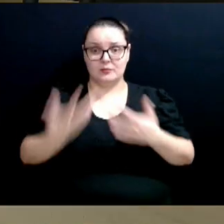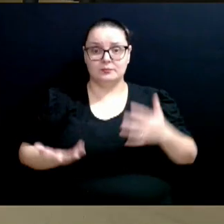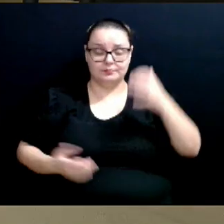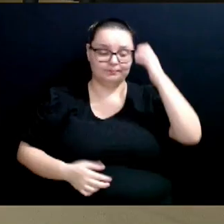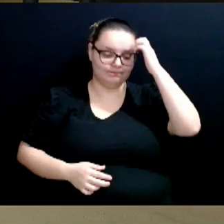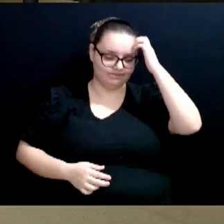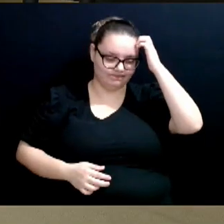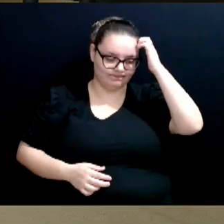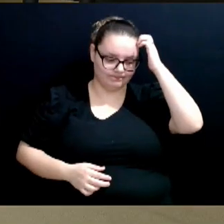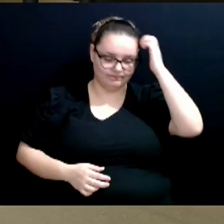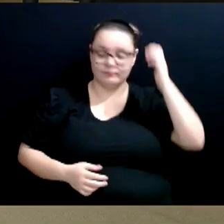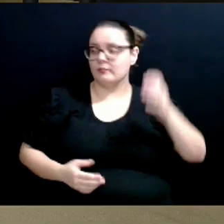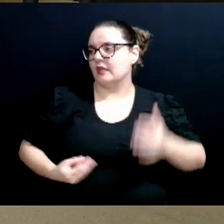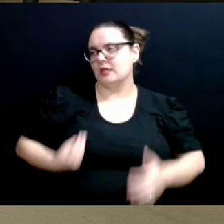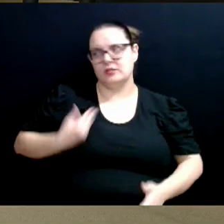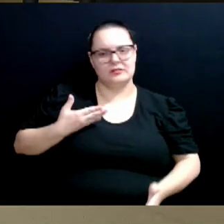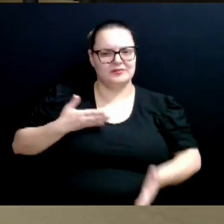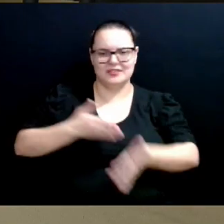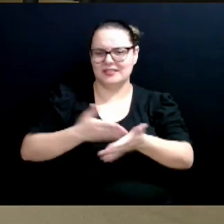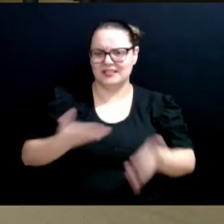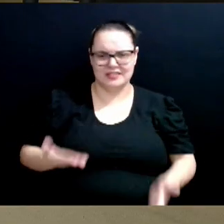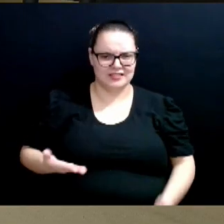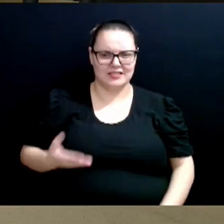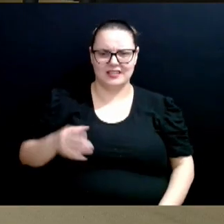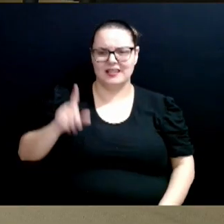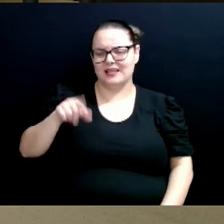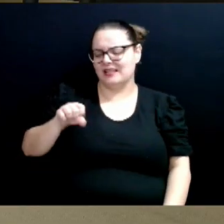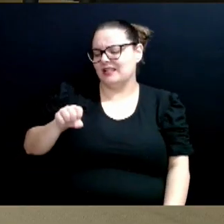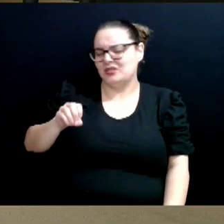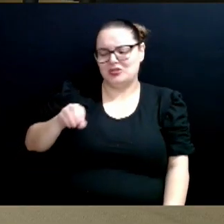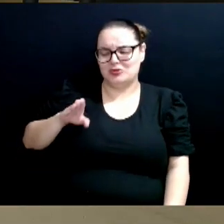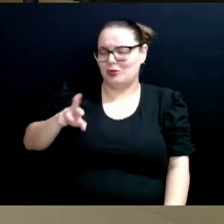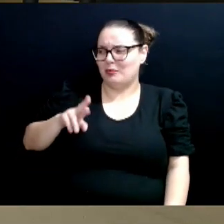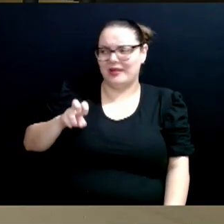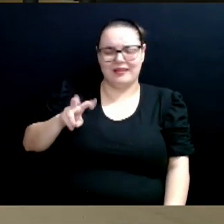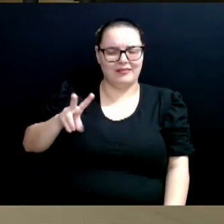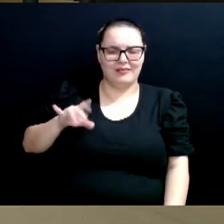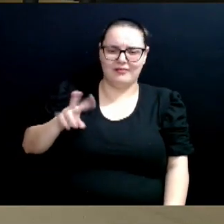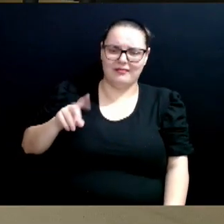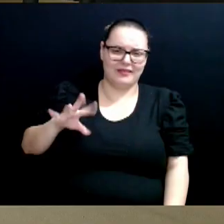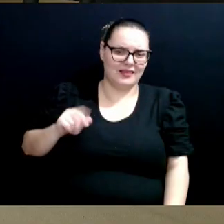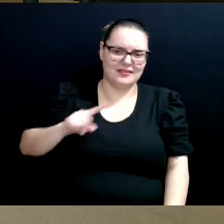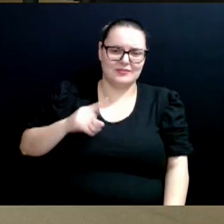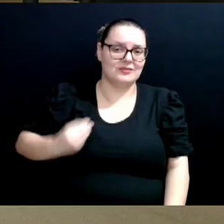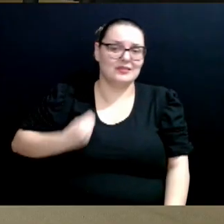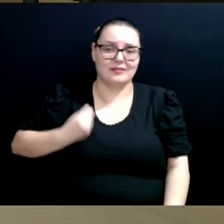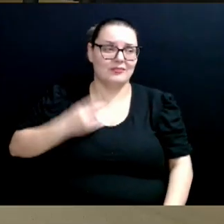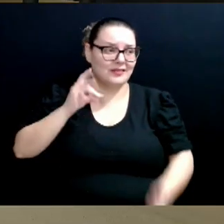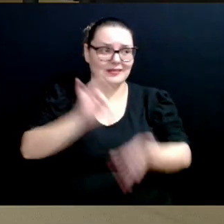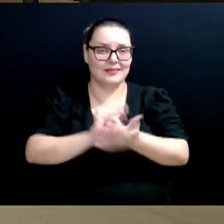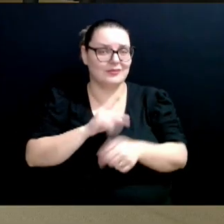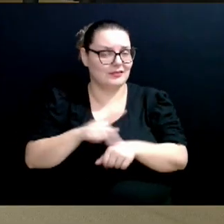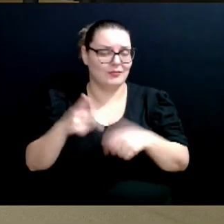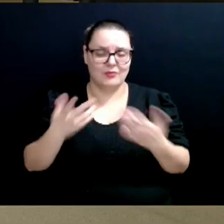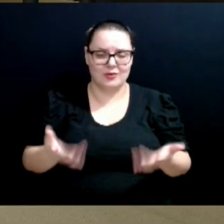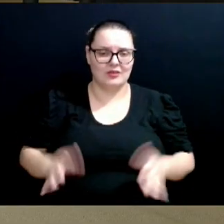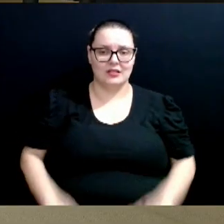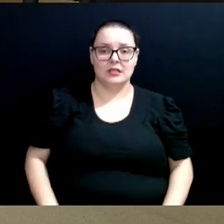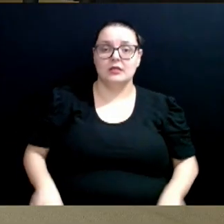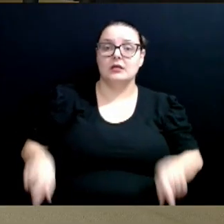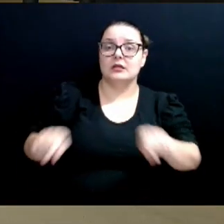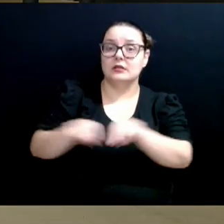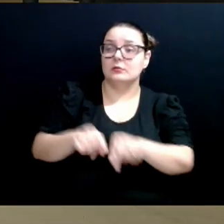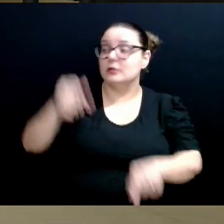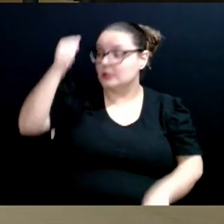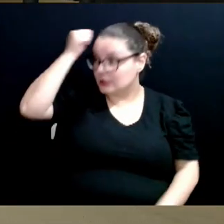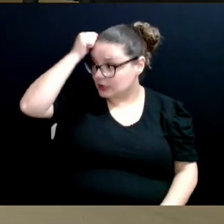viver no limite é viver a sobrevivência, né? Você está sobrevivendo ali, você não está vivendo, gente. E aí também tem a questão da culpa, né? Porque às